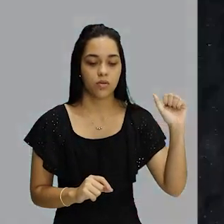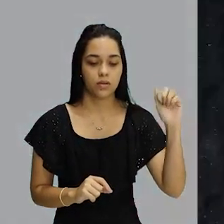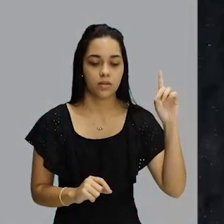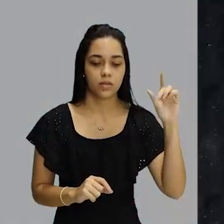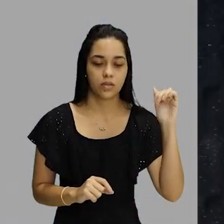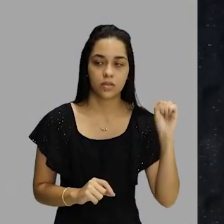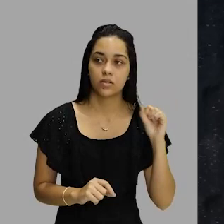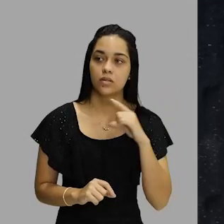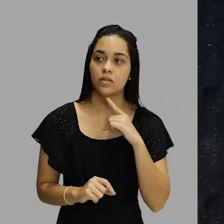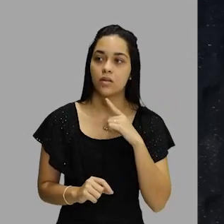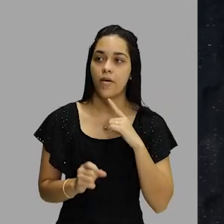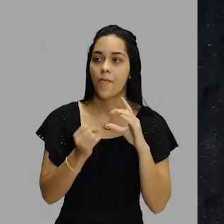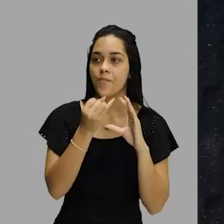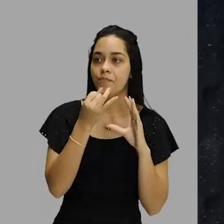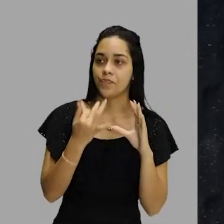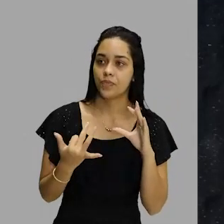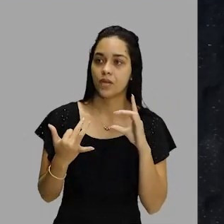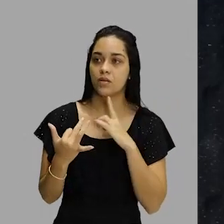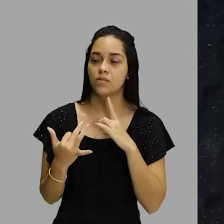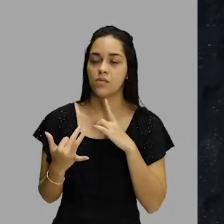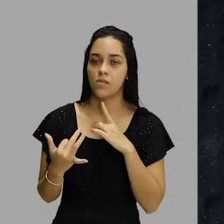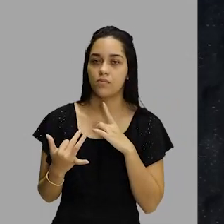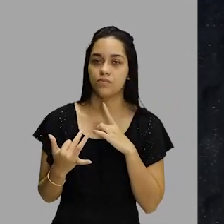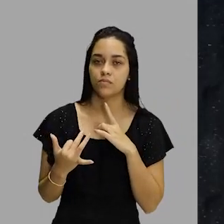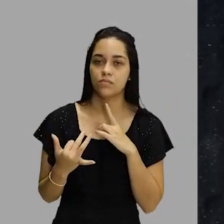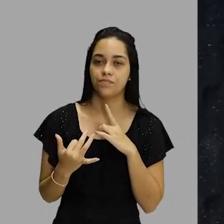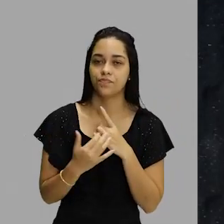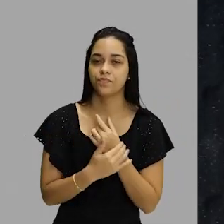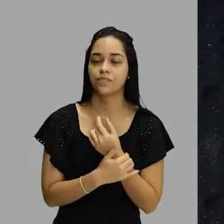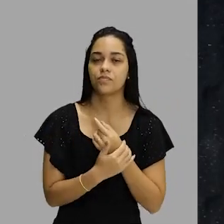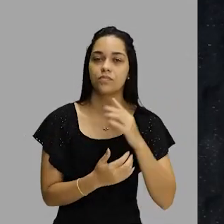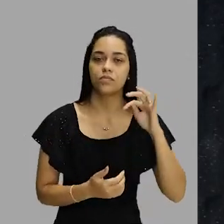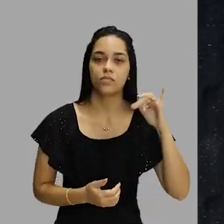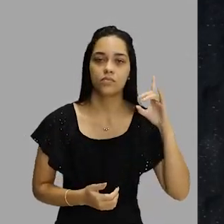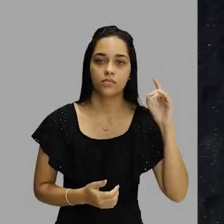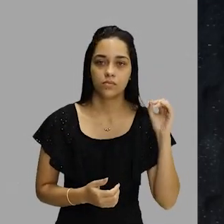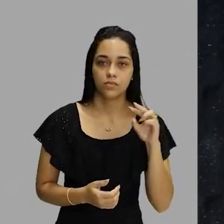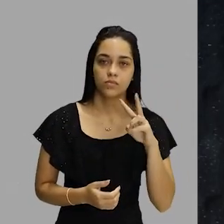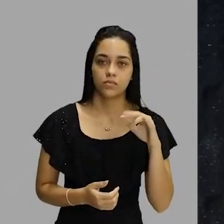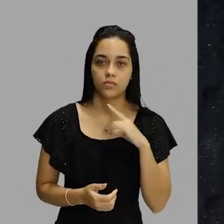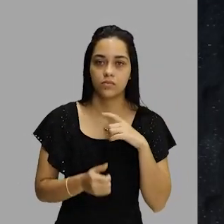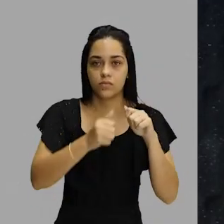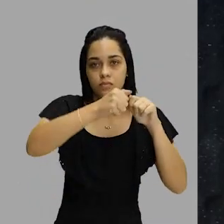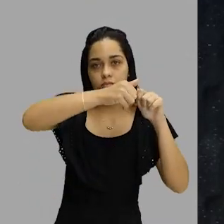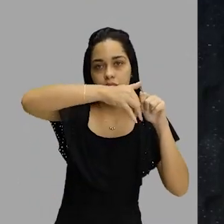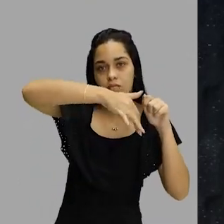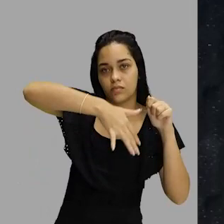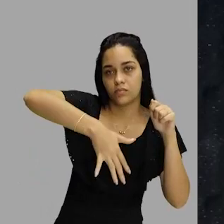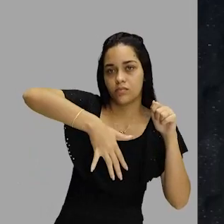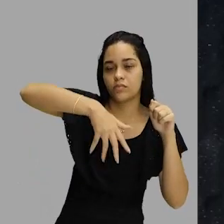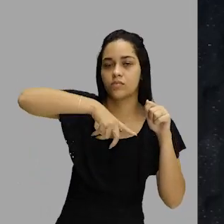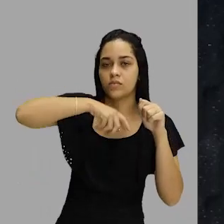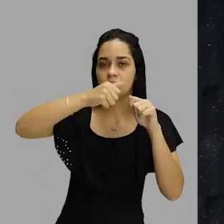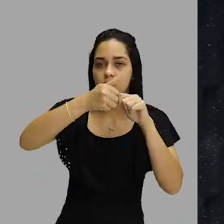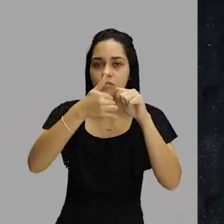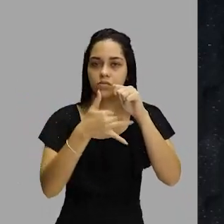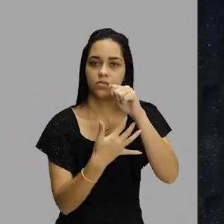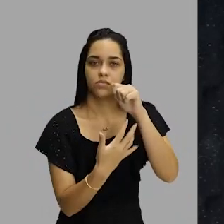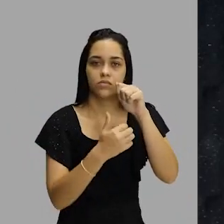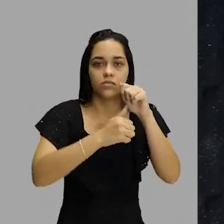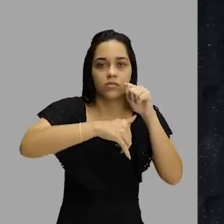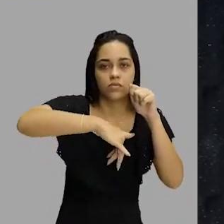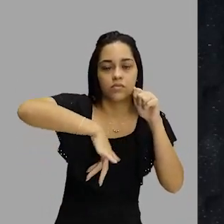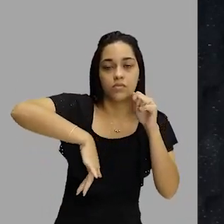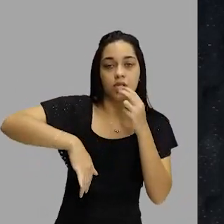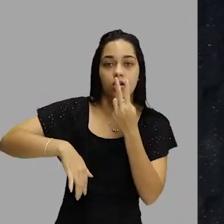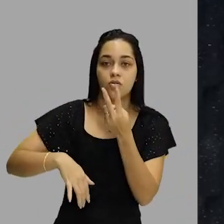é essa característica aqui de a tecido vai ser ramificado, né? Apresentam essas ramificações. Em